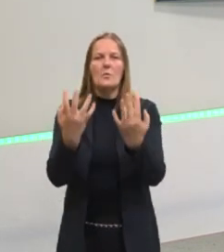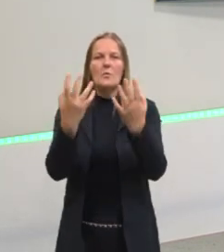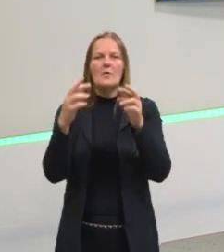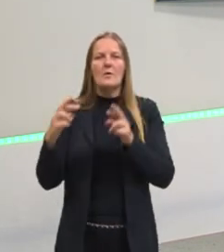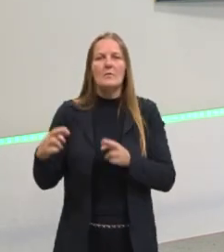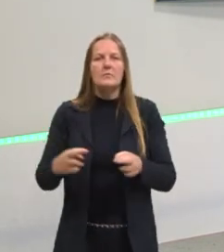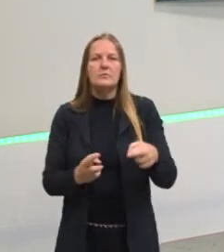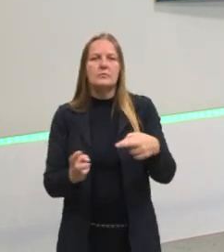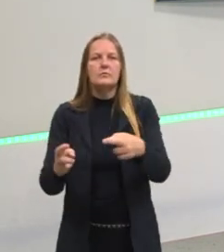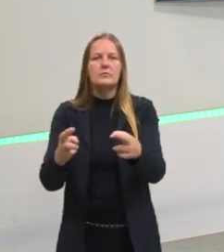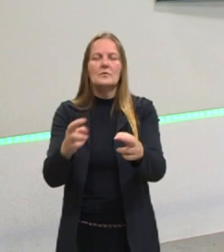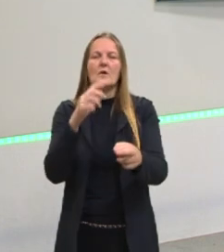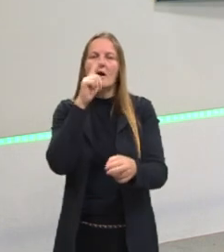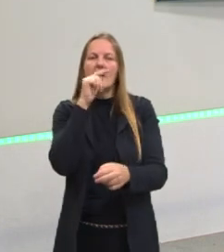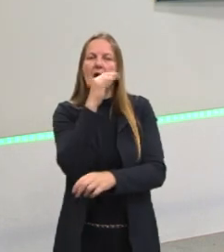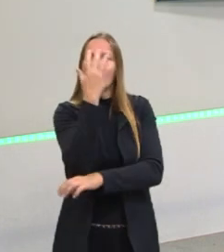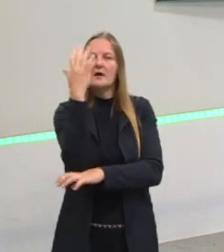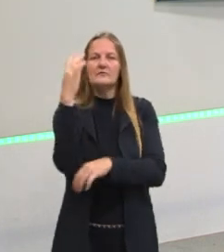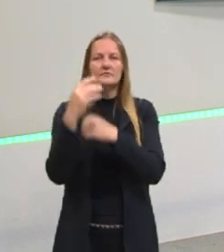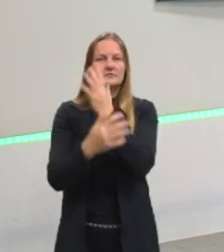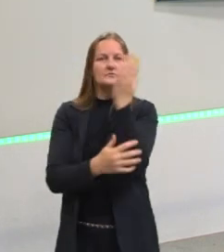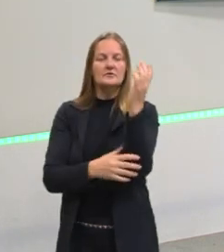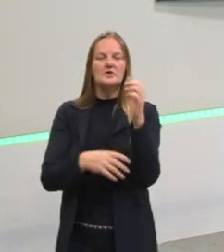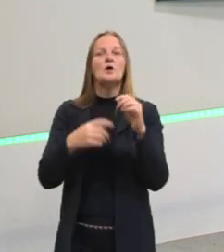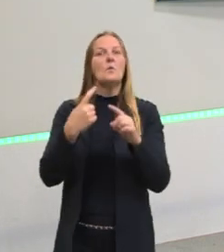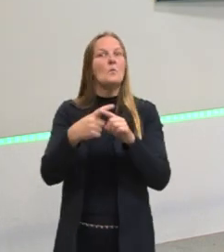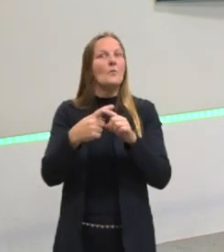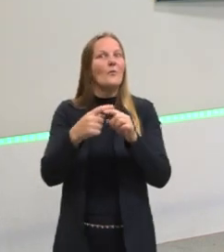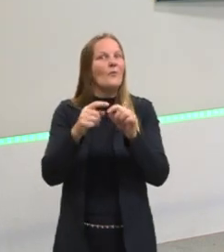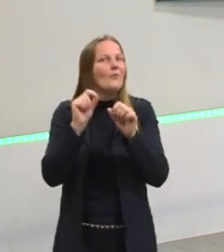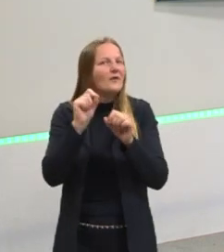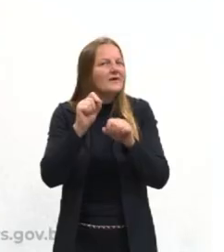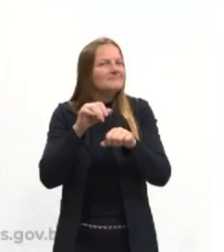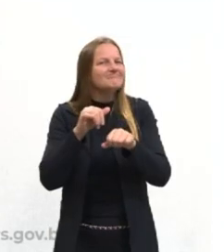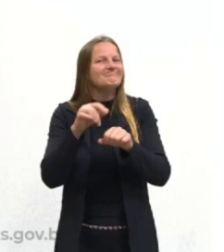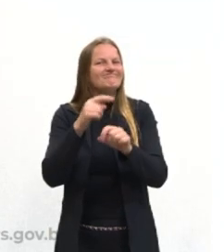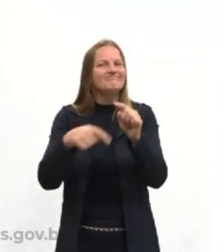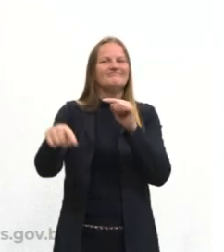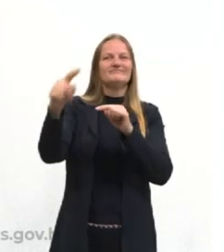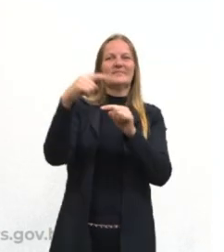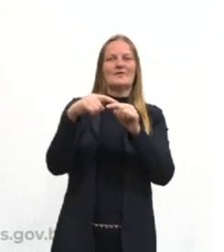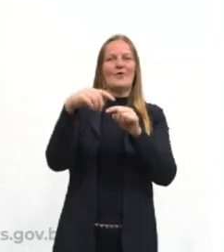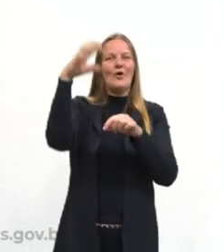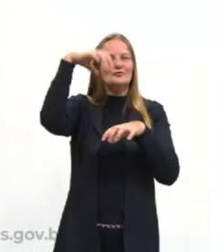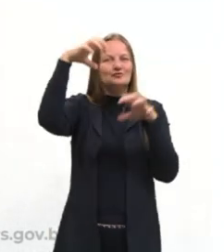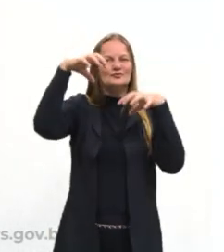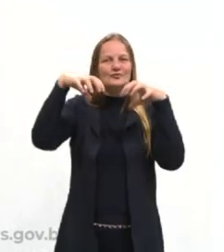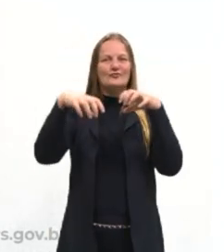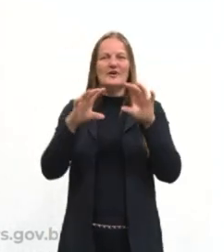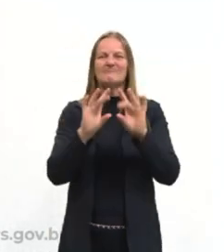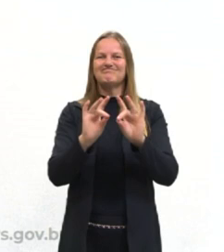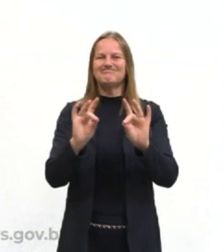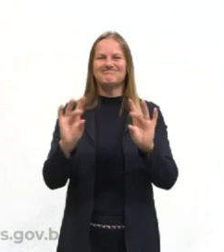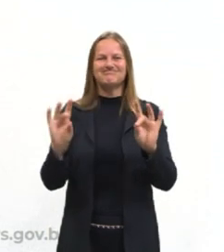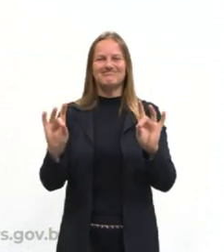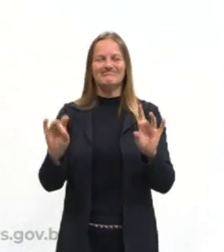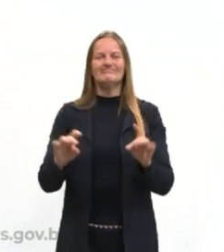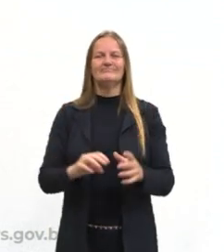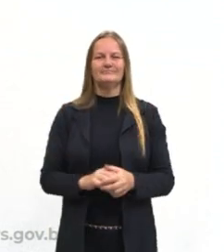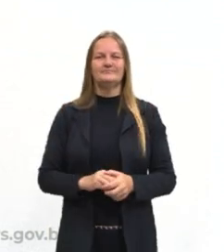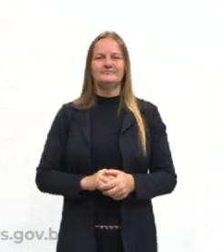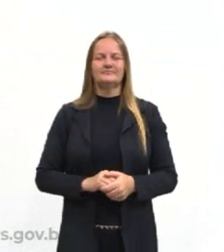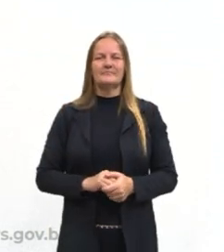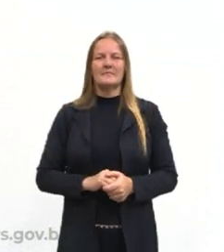né dos Rios das Árvores tu vai ter bastante chuva então é um local que tem bastante umidade tá a gurizada